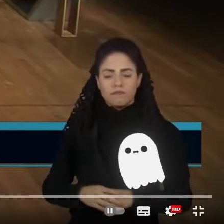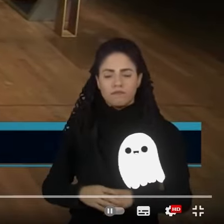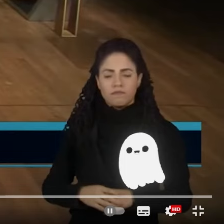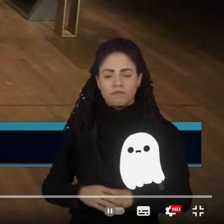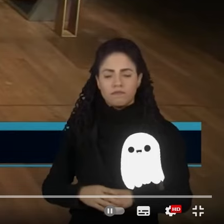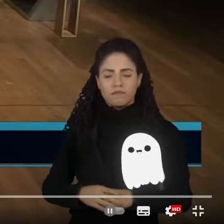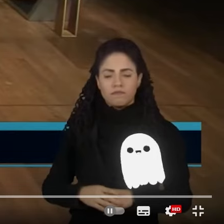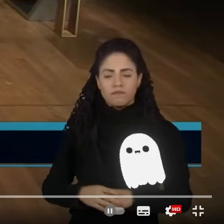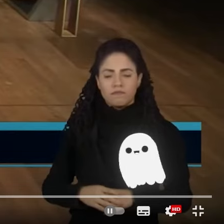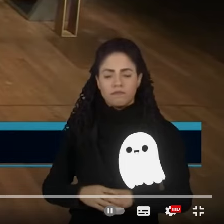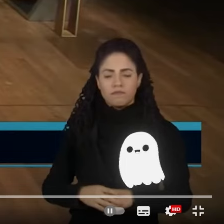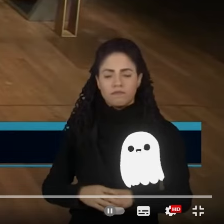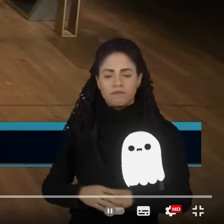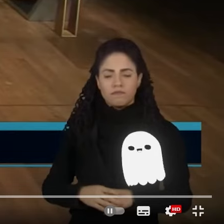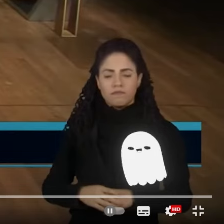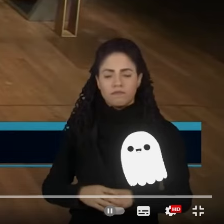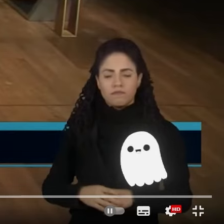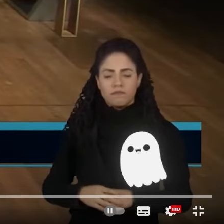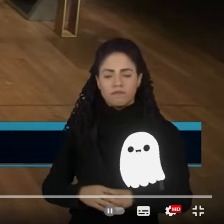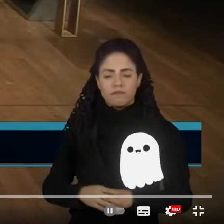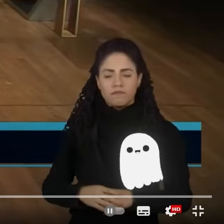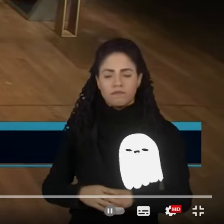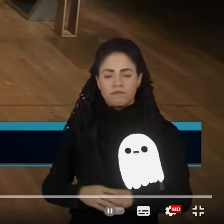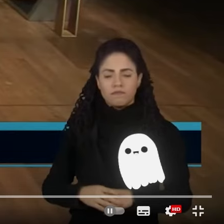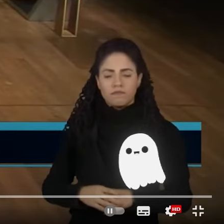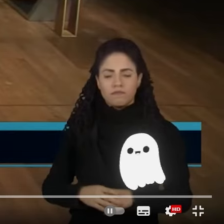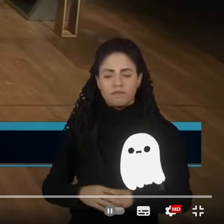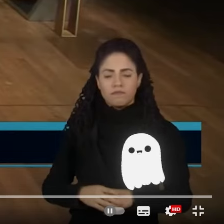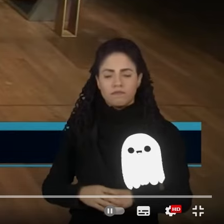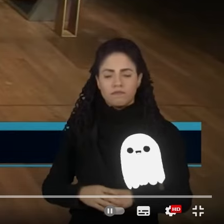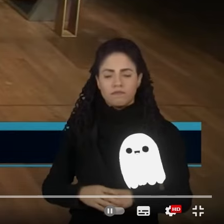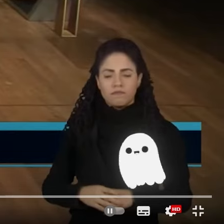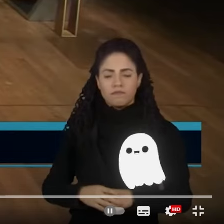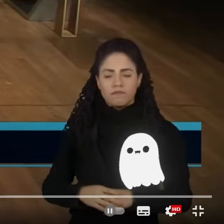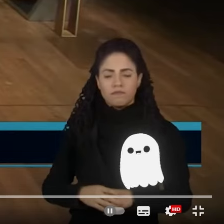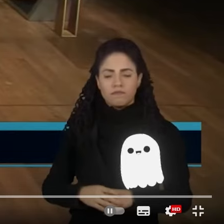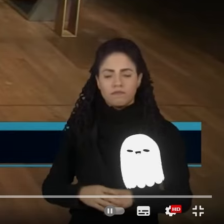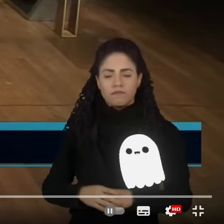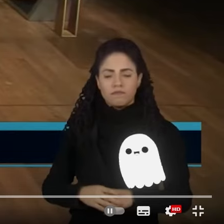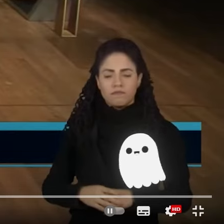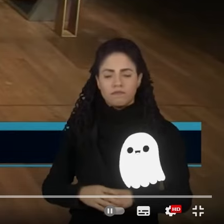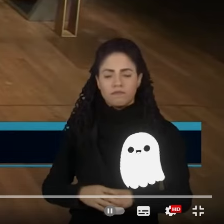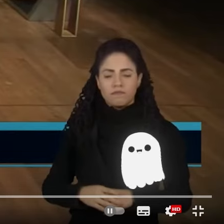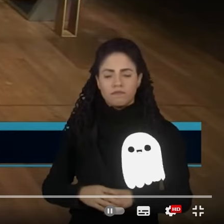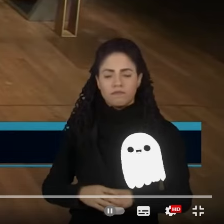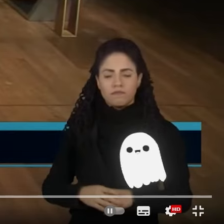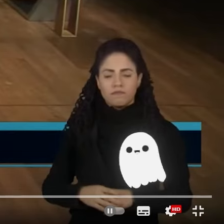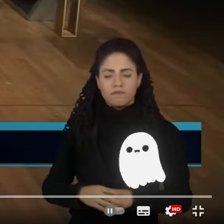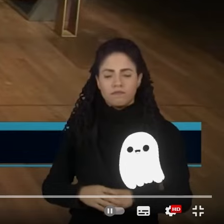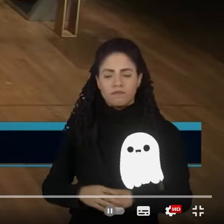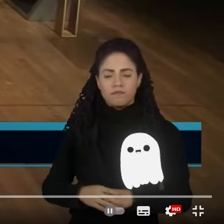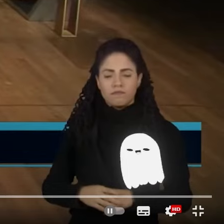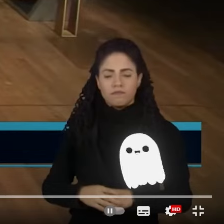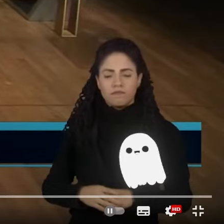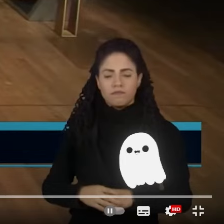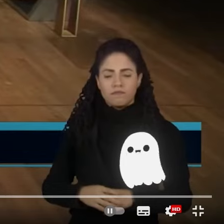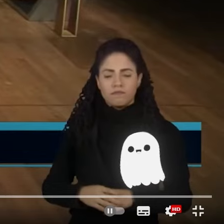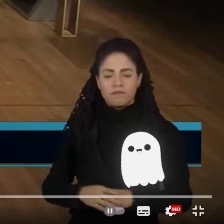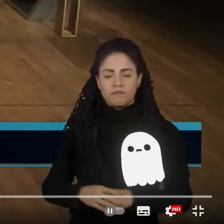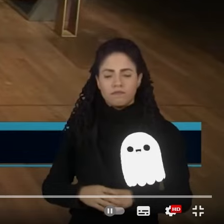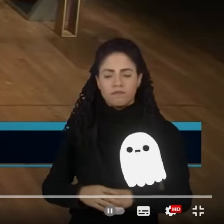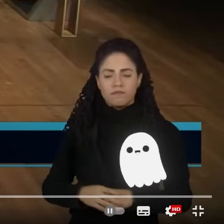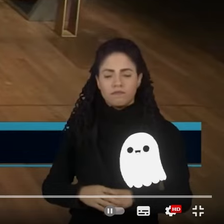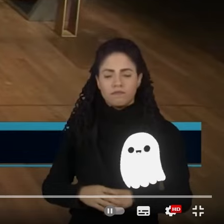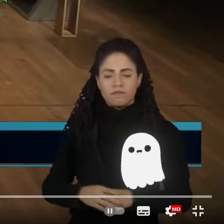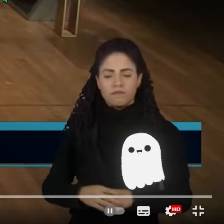Mano, o Matheus me mandou ainda no dia seguinte dessa porra aqui que alguém entrevistou o Datena, sei lá, e falou, você se arrepende? Ele virou e falou, é claro